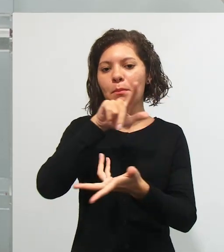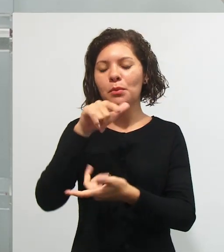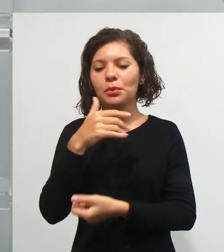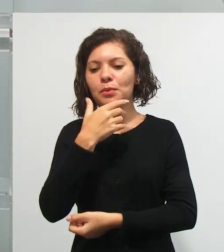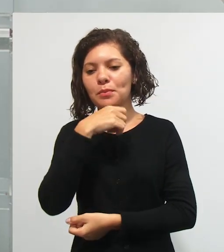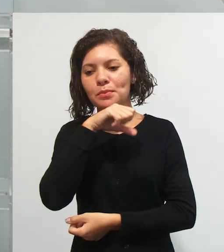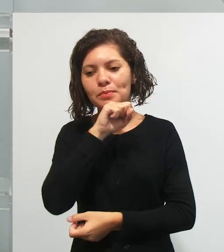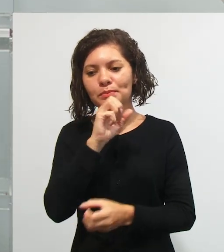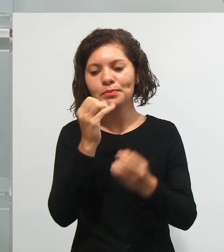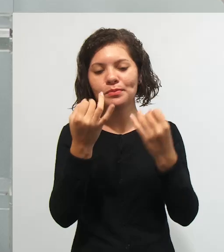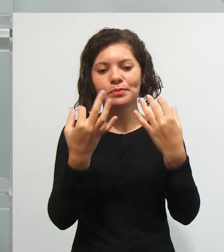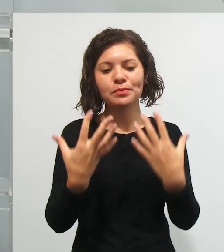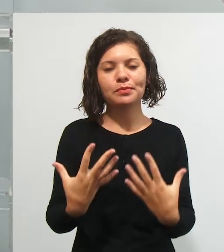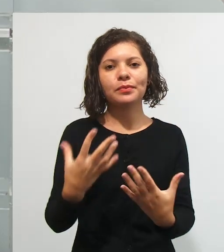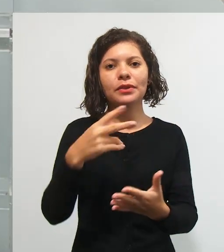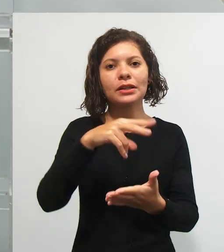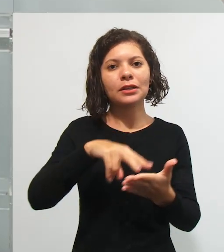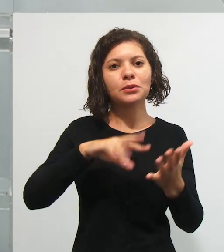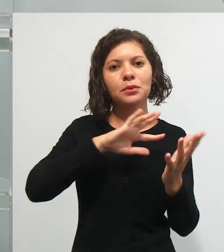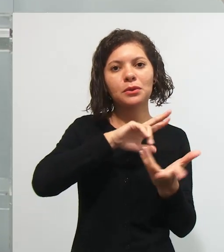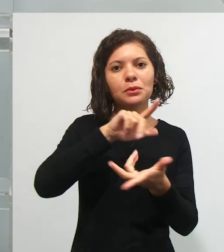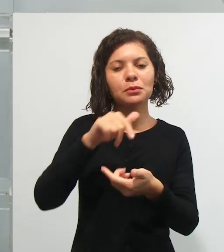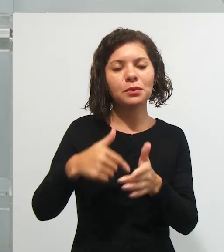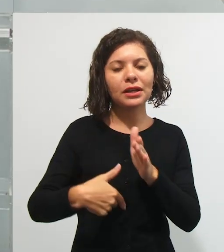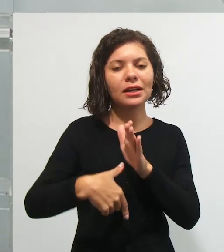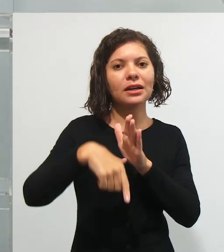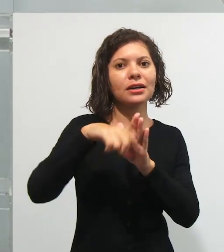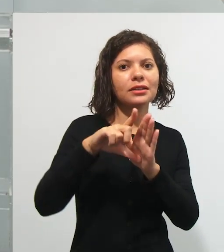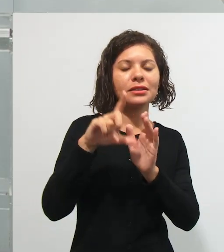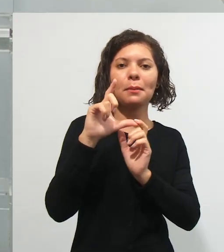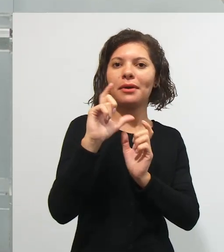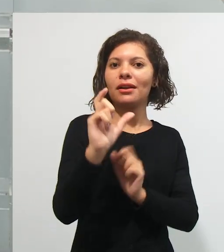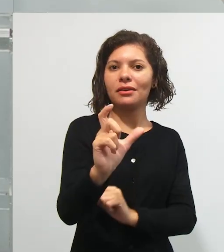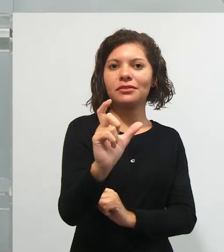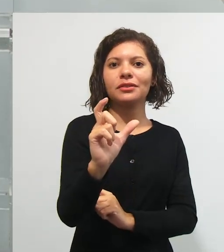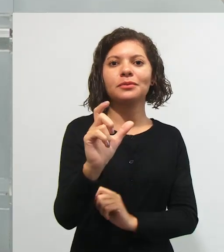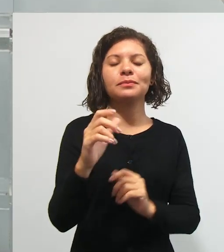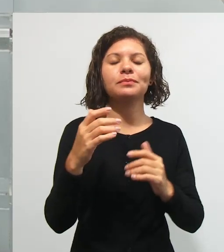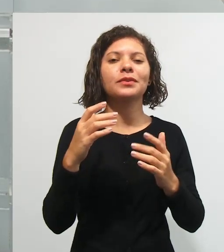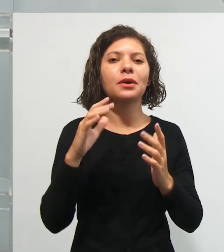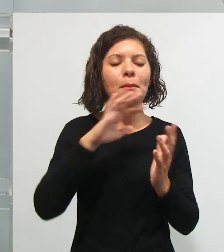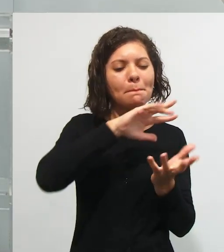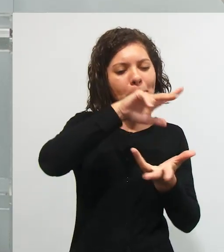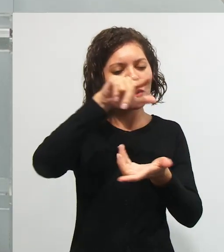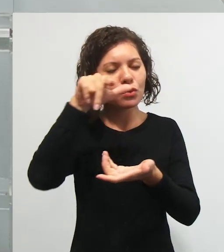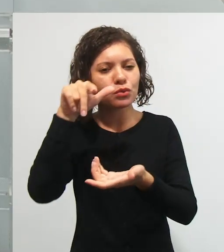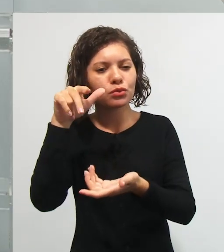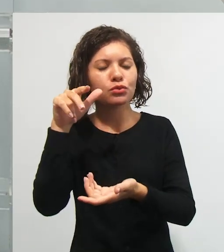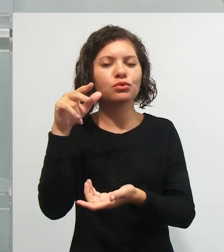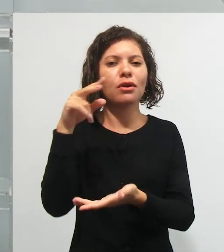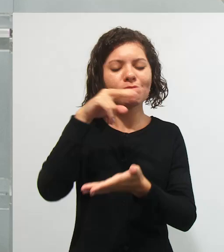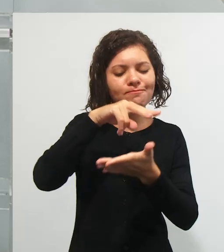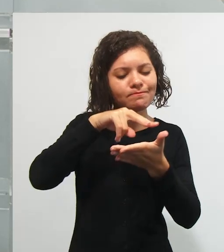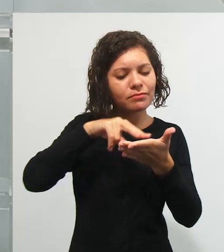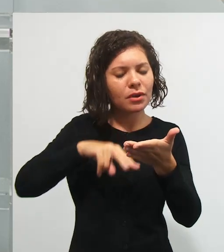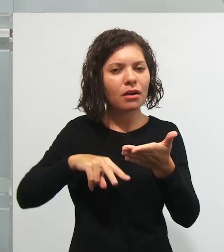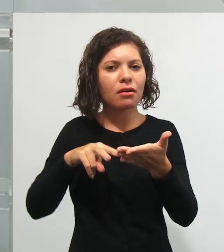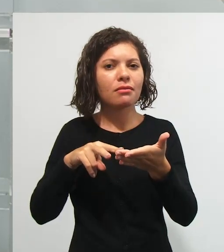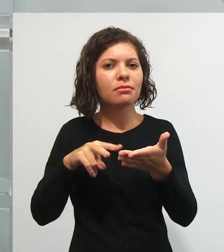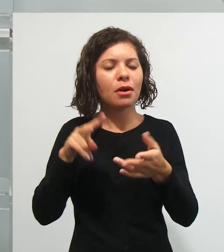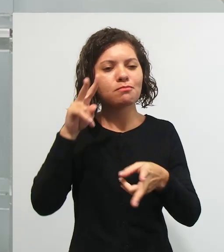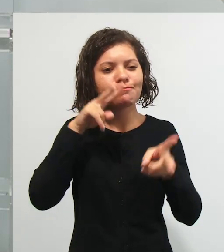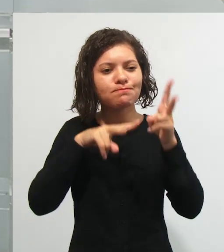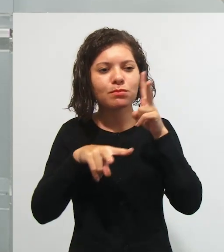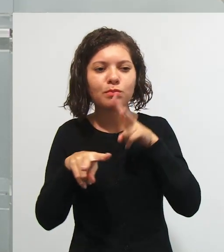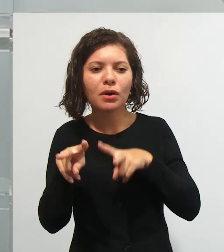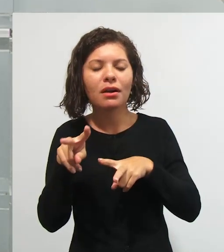a leitura do mundo precede a leitura da palavra. Então, leitura do mundo, ele vai passar a fazer essa leitura do mundo ainda melhor do que ele já